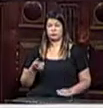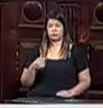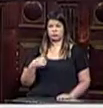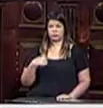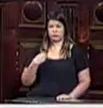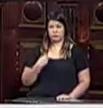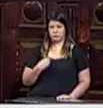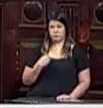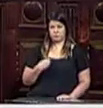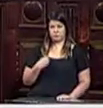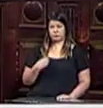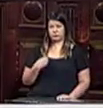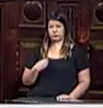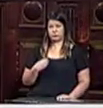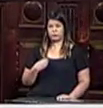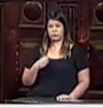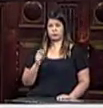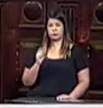participei